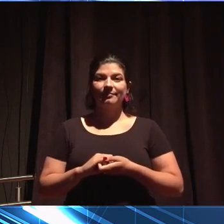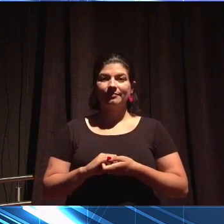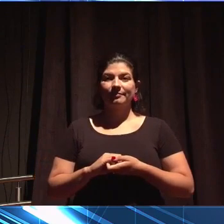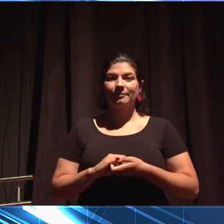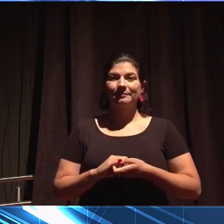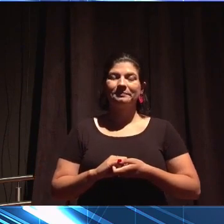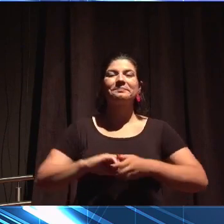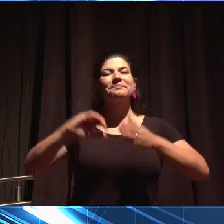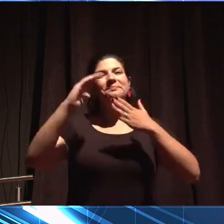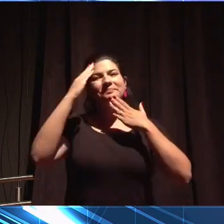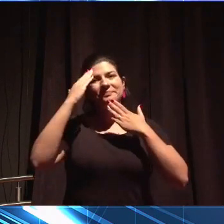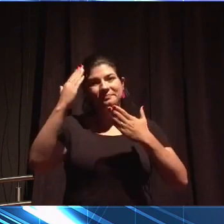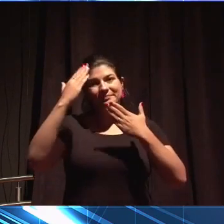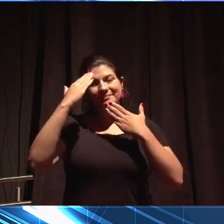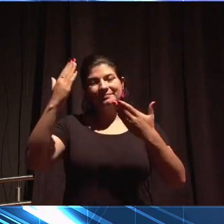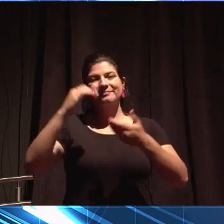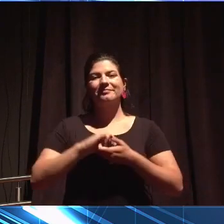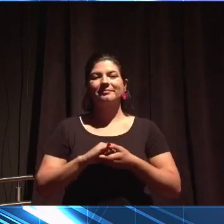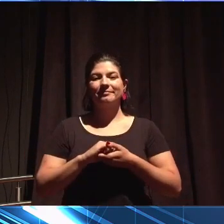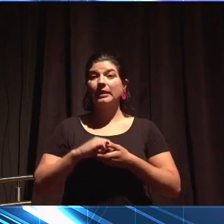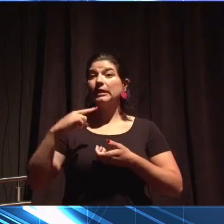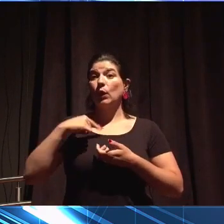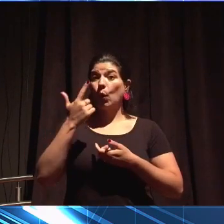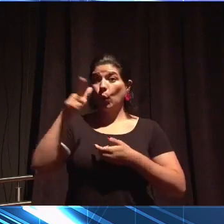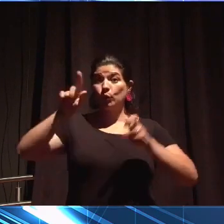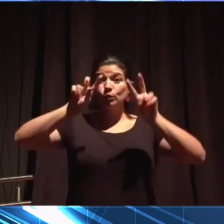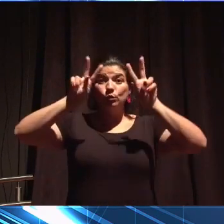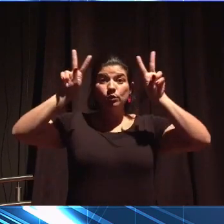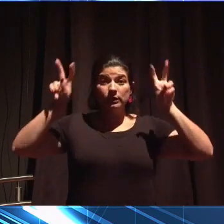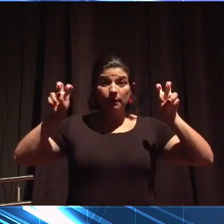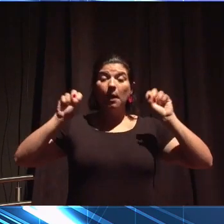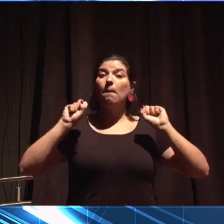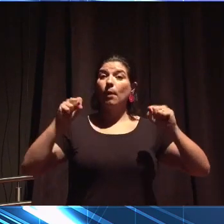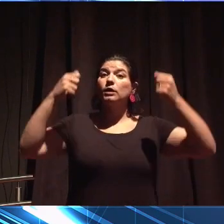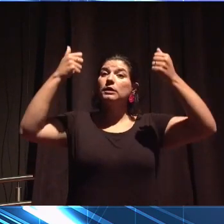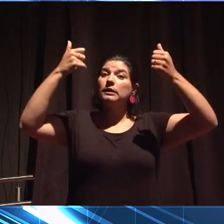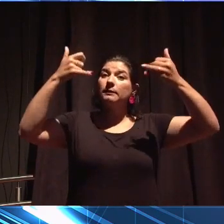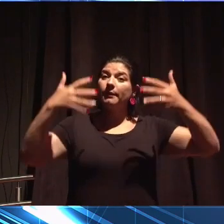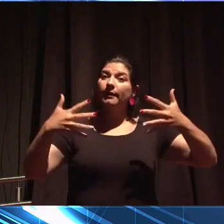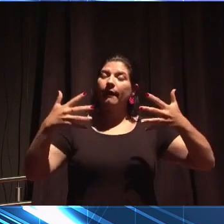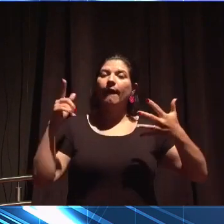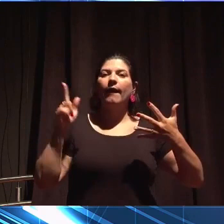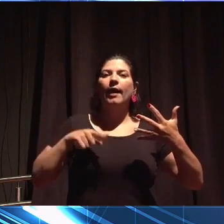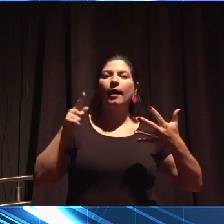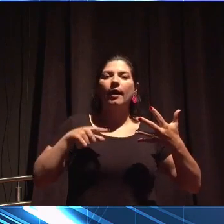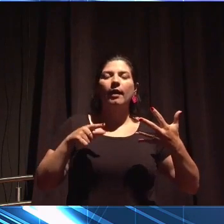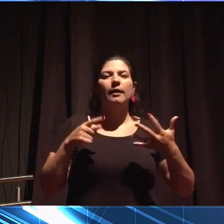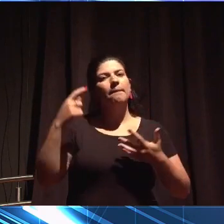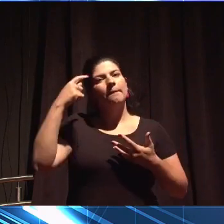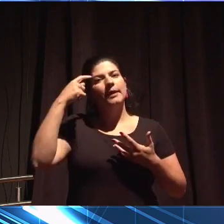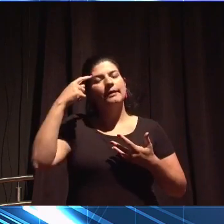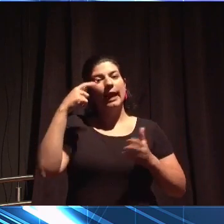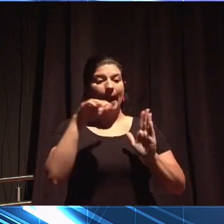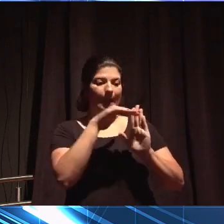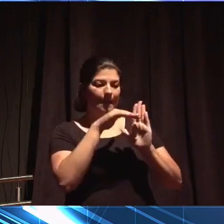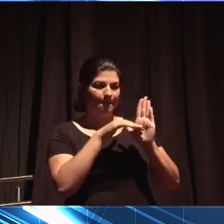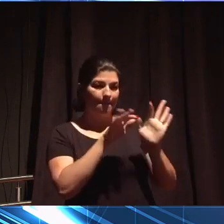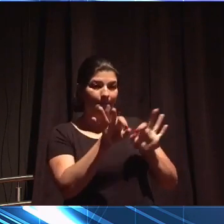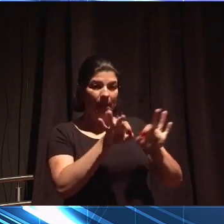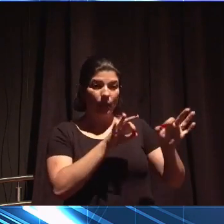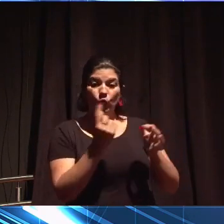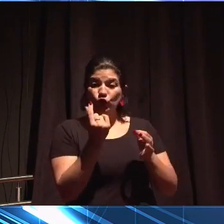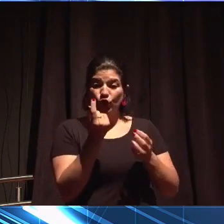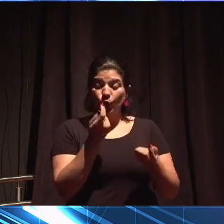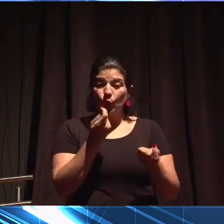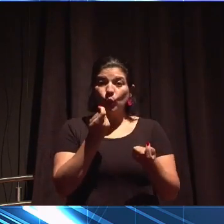botão aqui. Obrigado. Gente. Aí, indo para o próximo tema, né, a gente pode falar também sobre considerar fazer um plano de utilização de